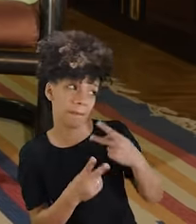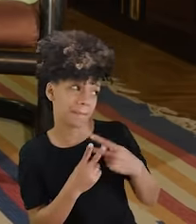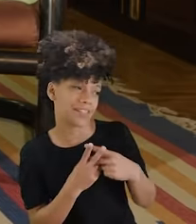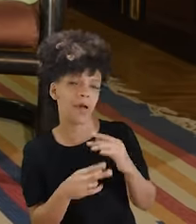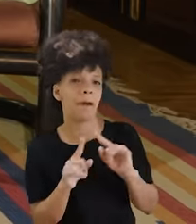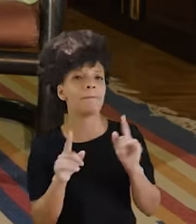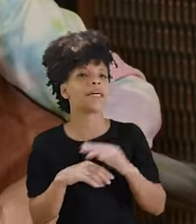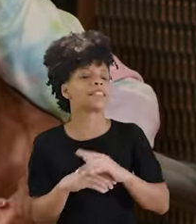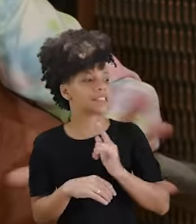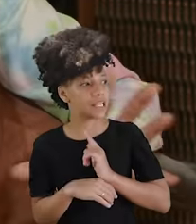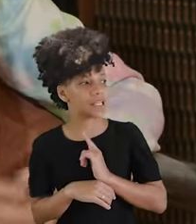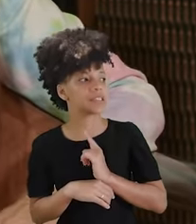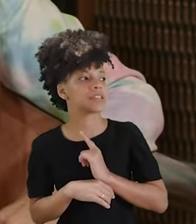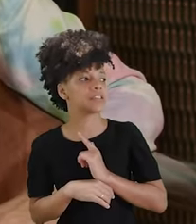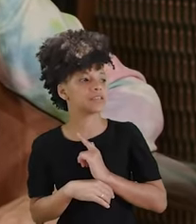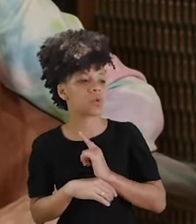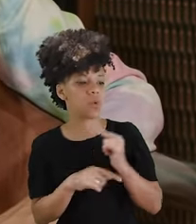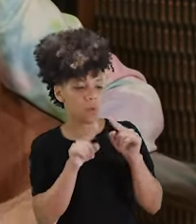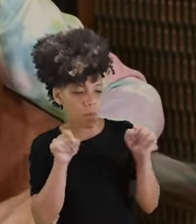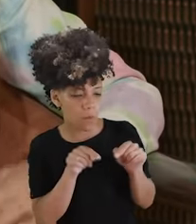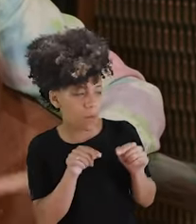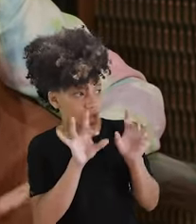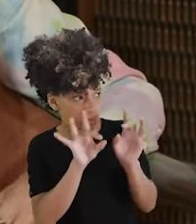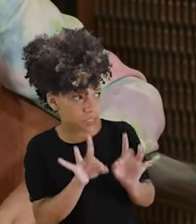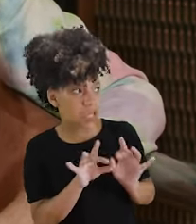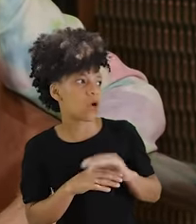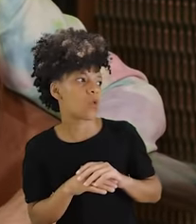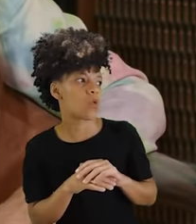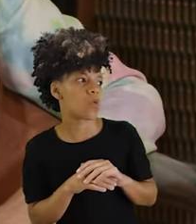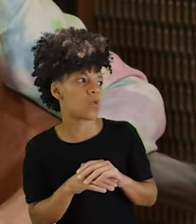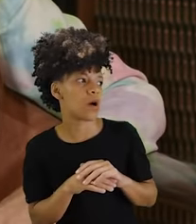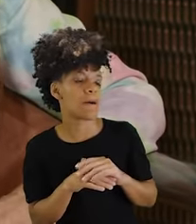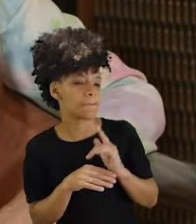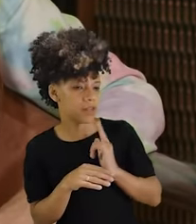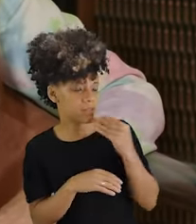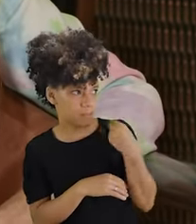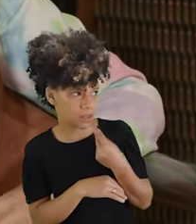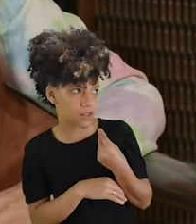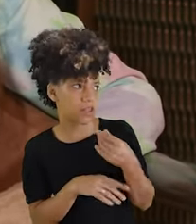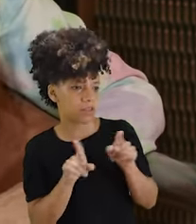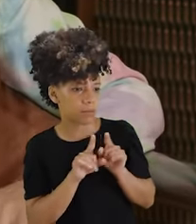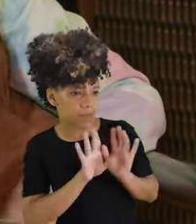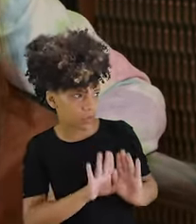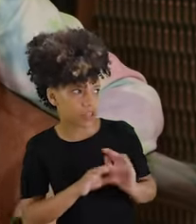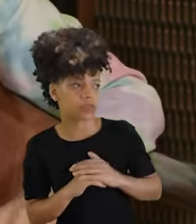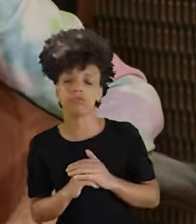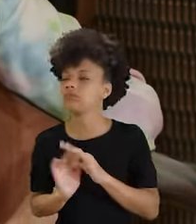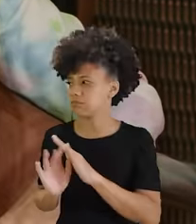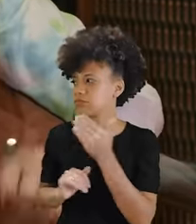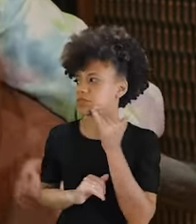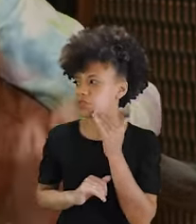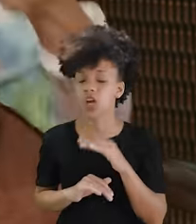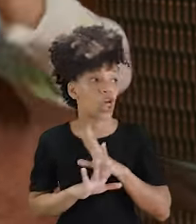prisão Mas eles têm uma cabine especialmente para esses casos e fica